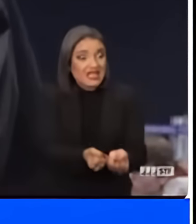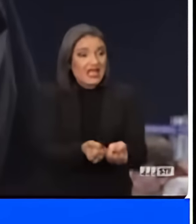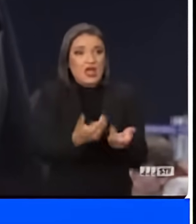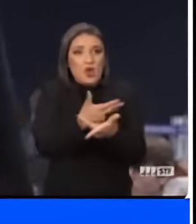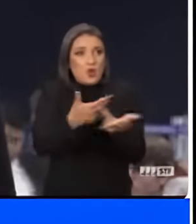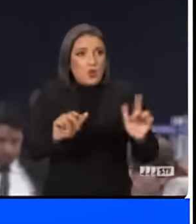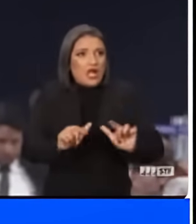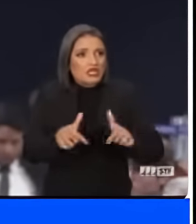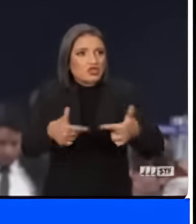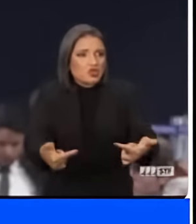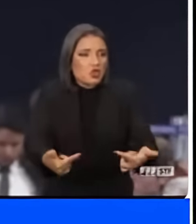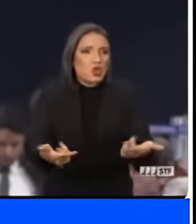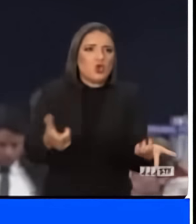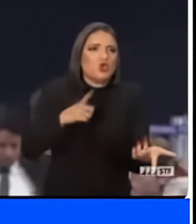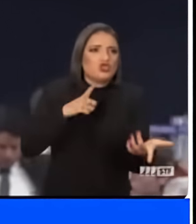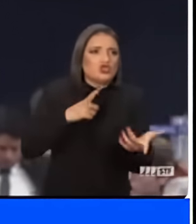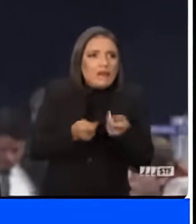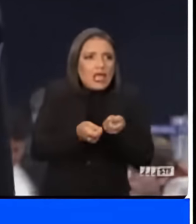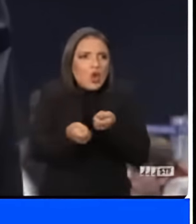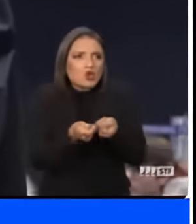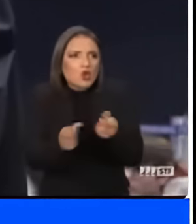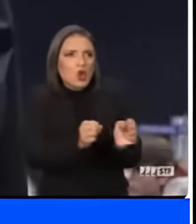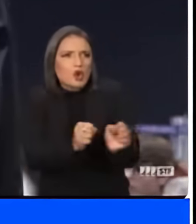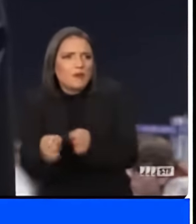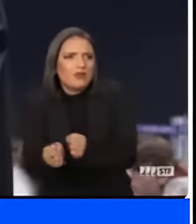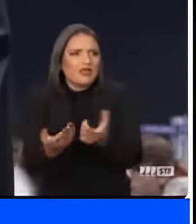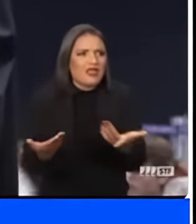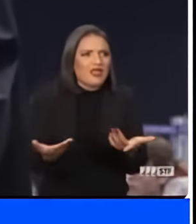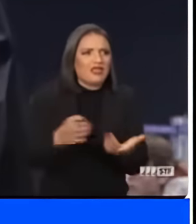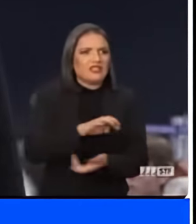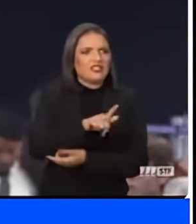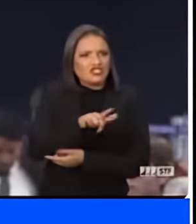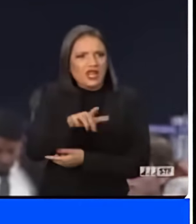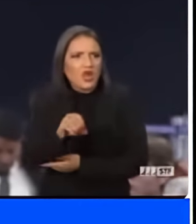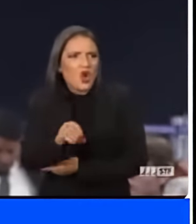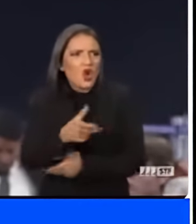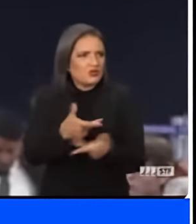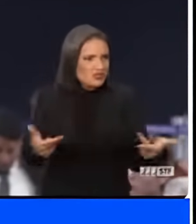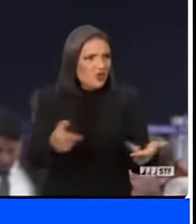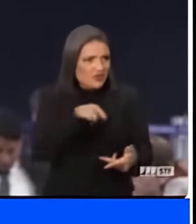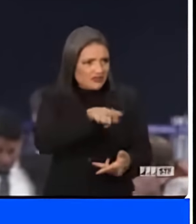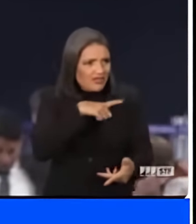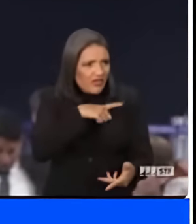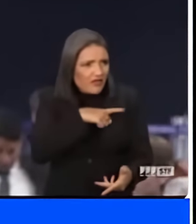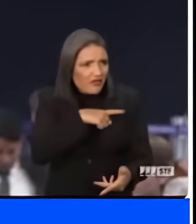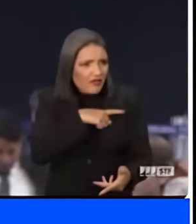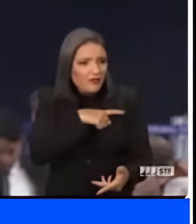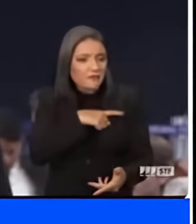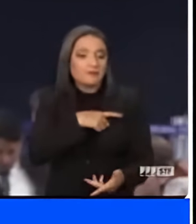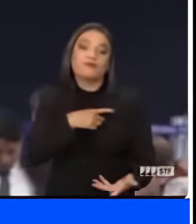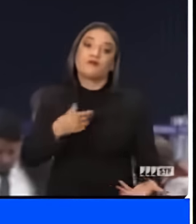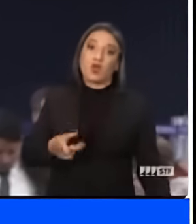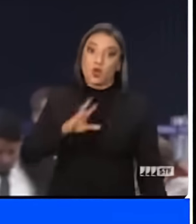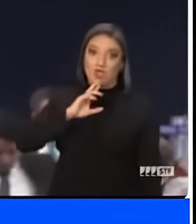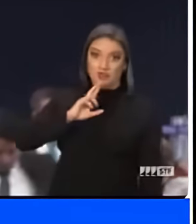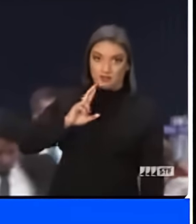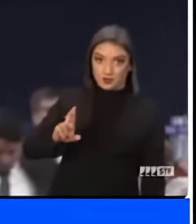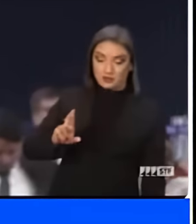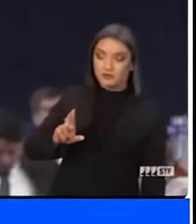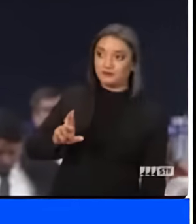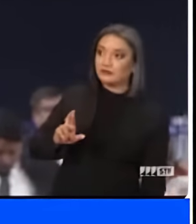estado de sítio, GLO, essas medidas jurídicas? Olha o que diz o comandante do Exército, general Freire